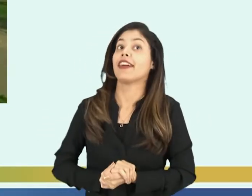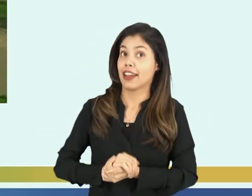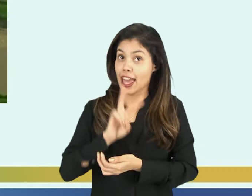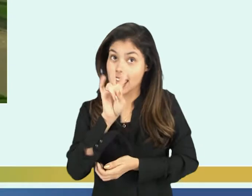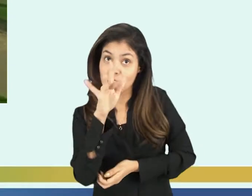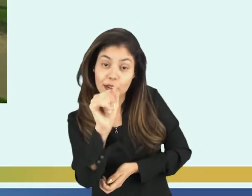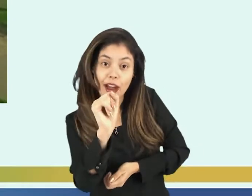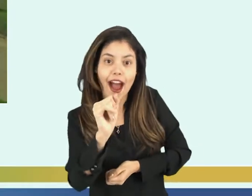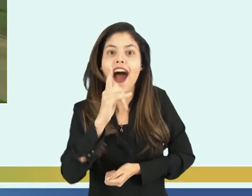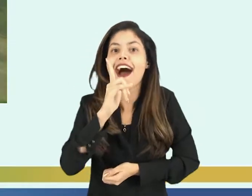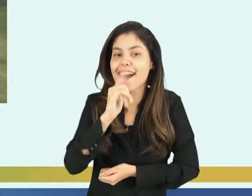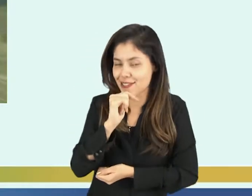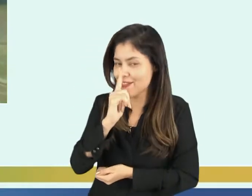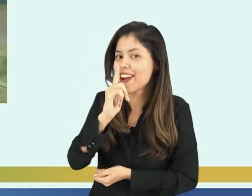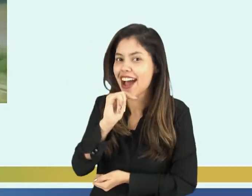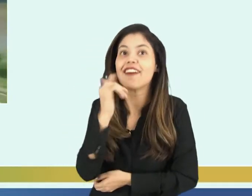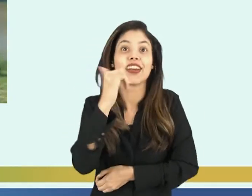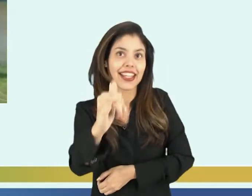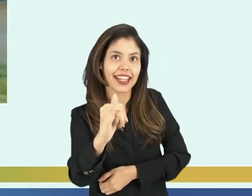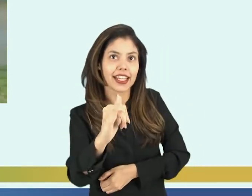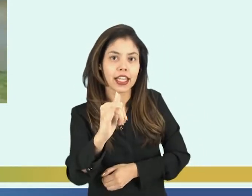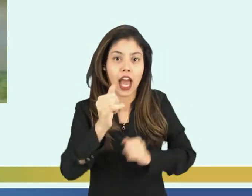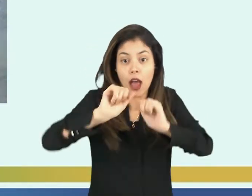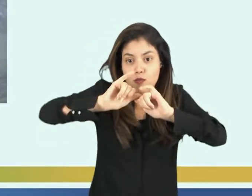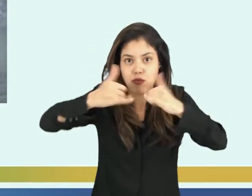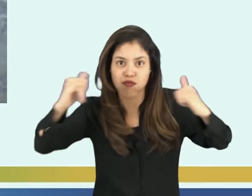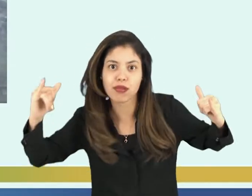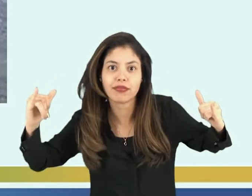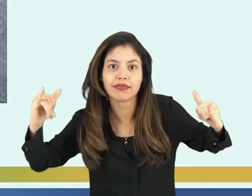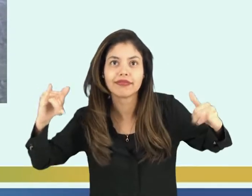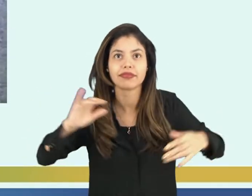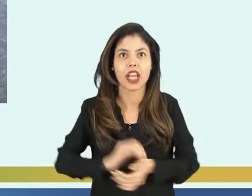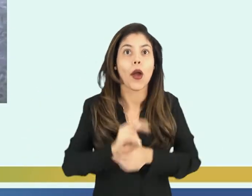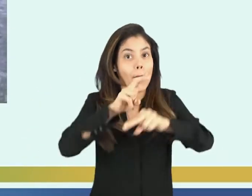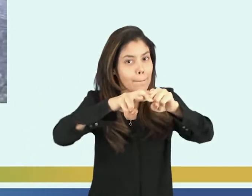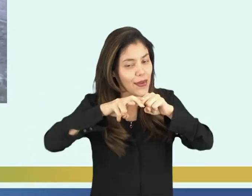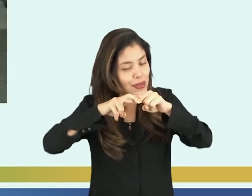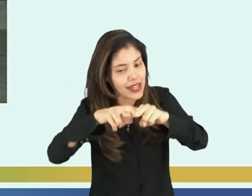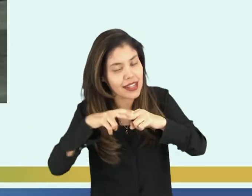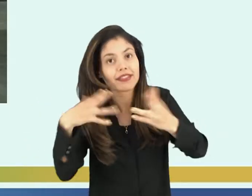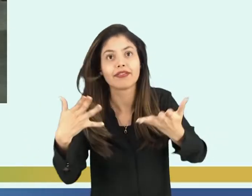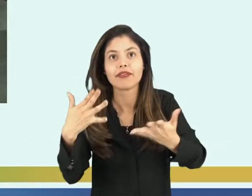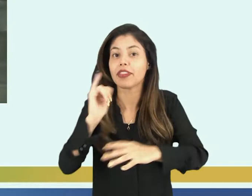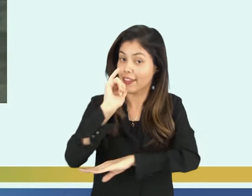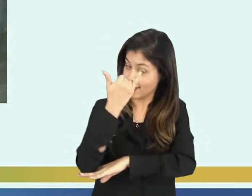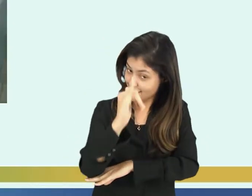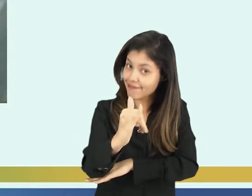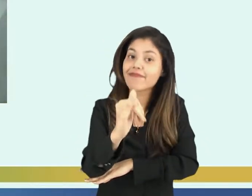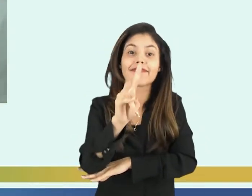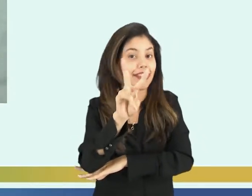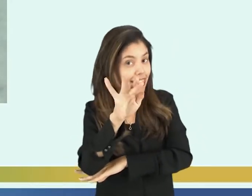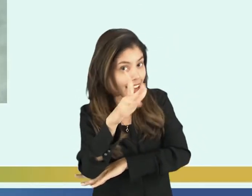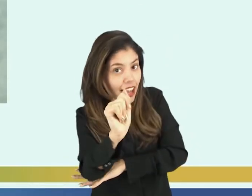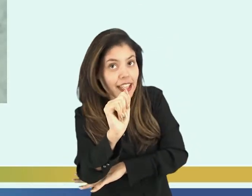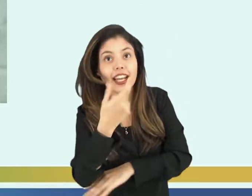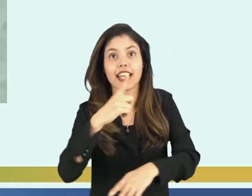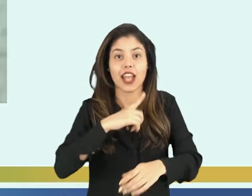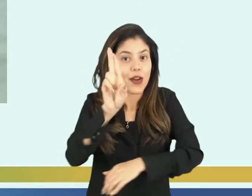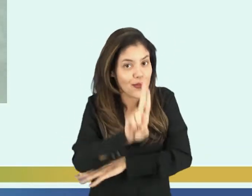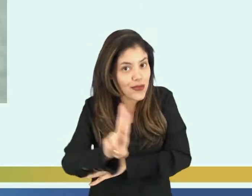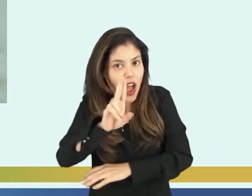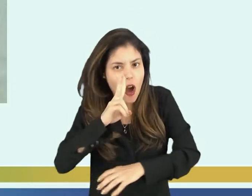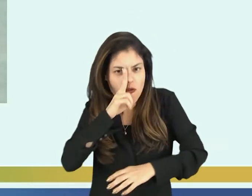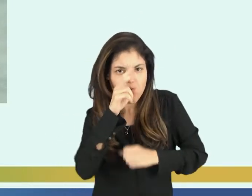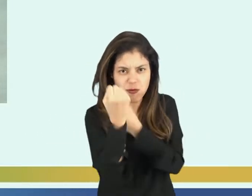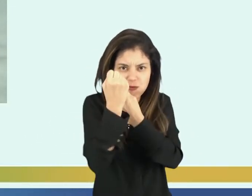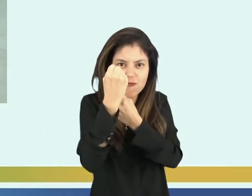Hidro vem de água e elétrica de eletricidade. Por isso são chamadas de hidrelétricas as usinas que usam a